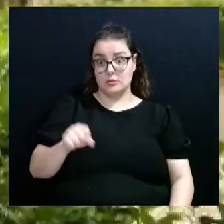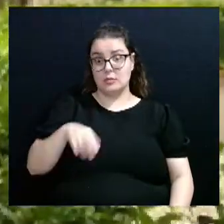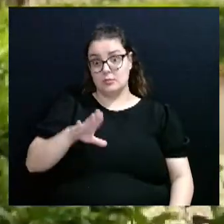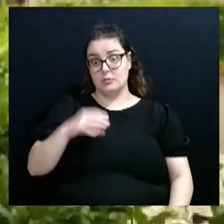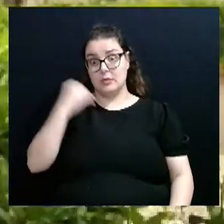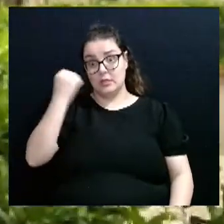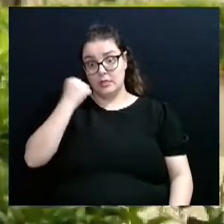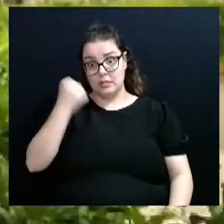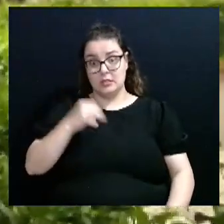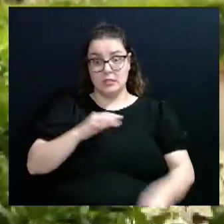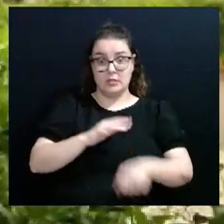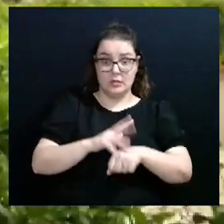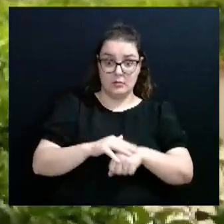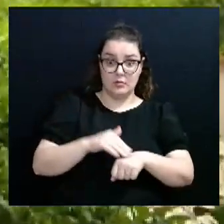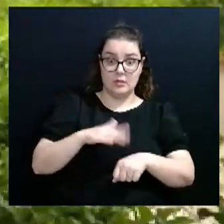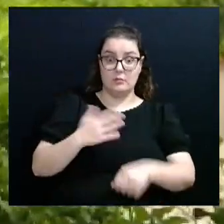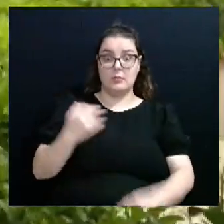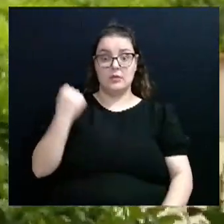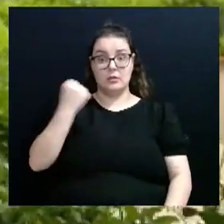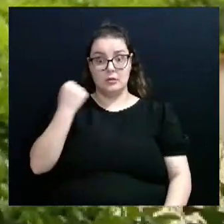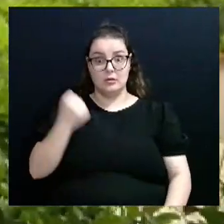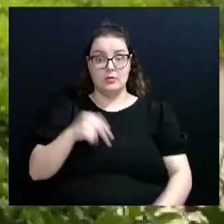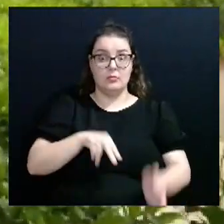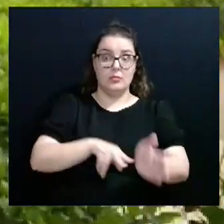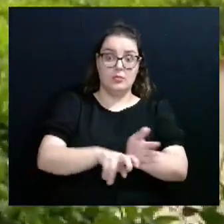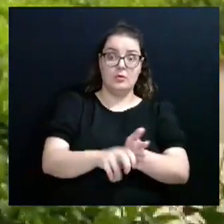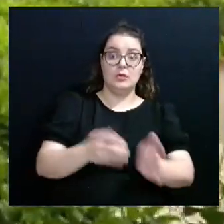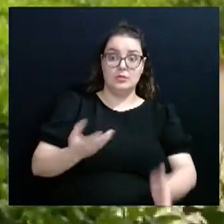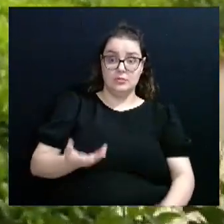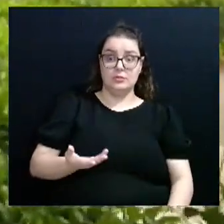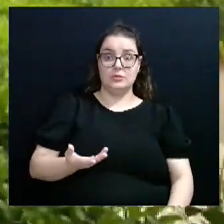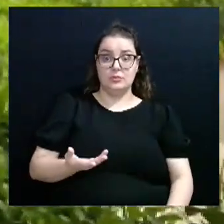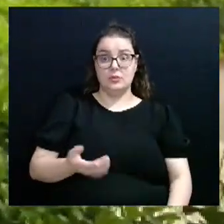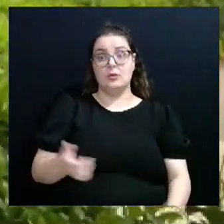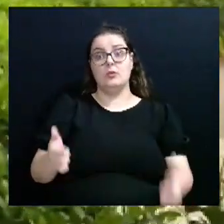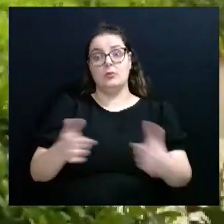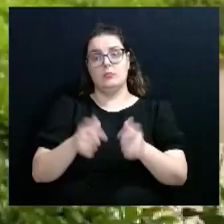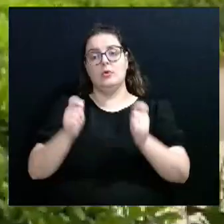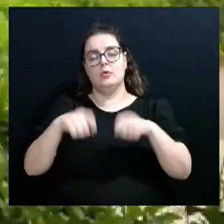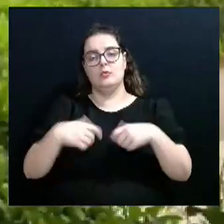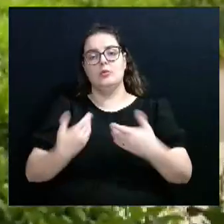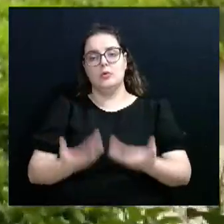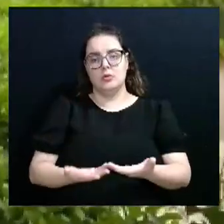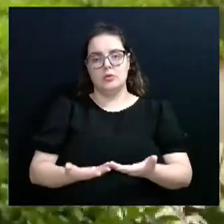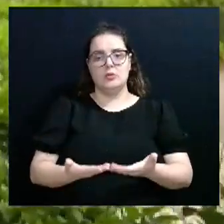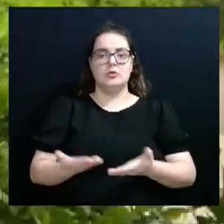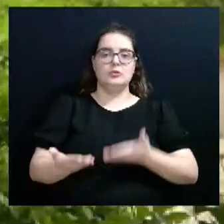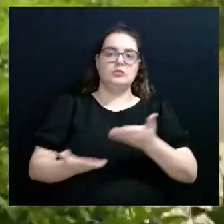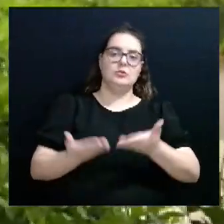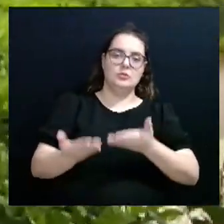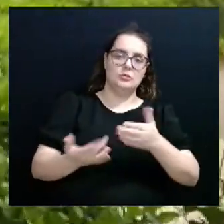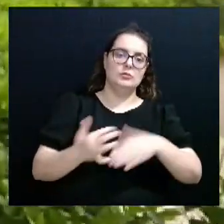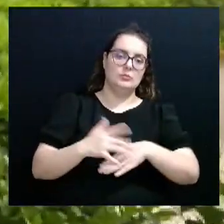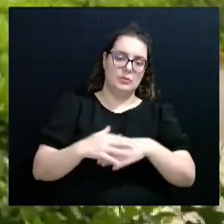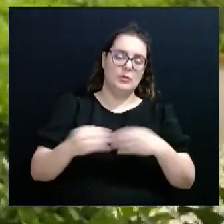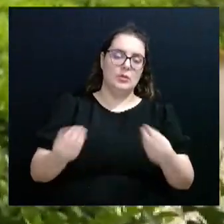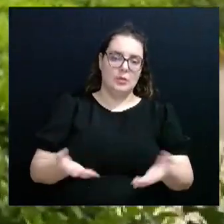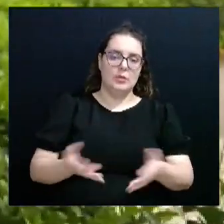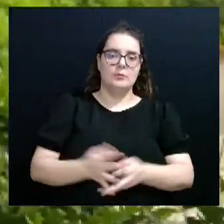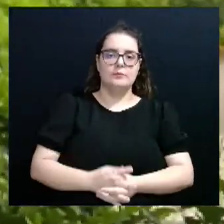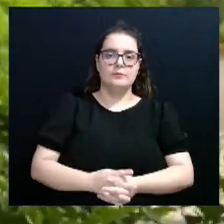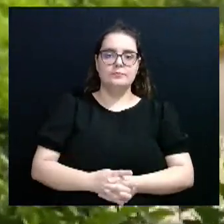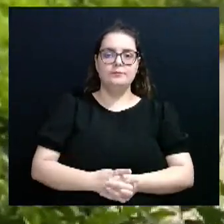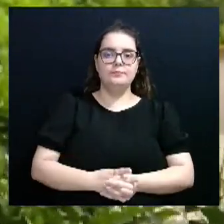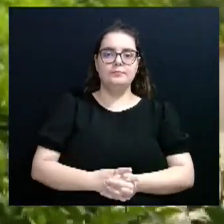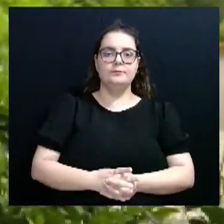mais graves, os diagnósticos com menos possibilidade de tratamento curativo. Então, a consulta anual ela